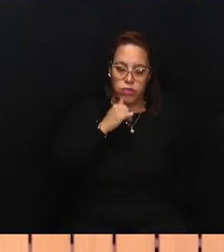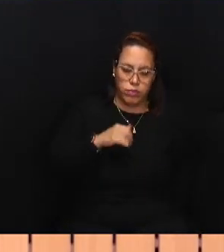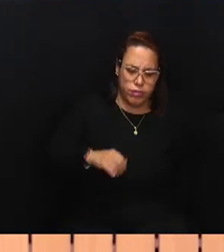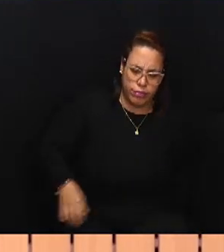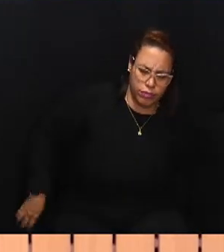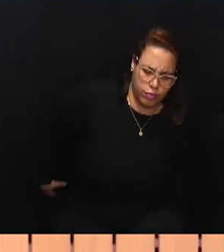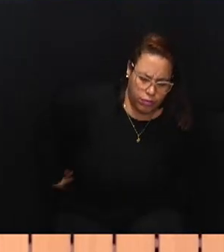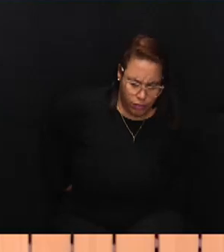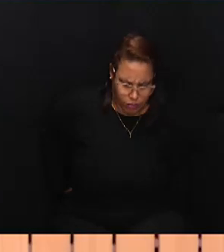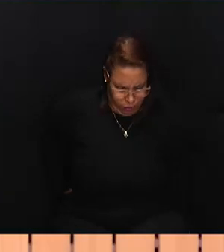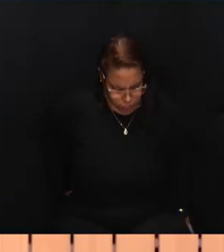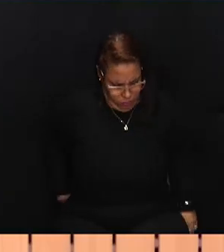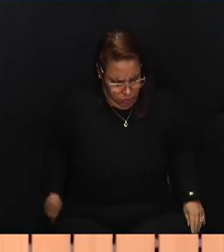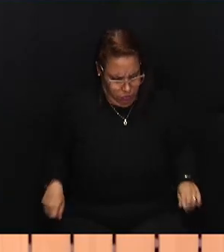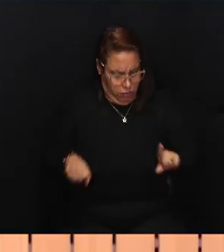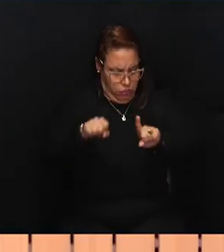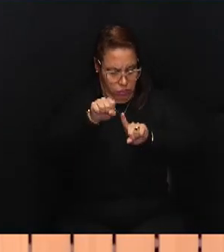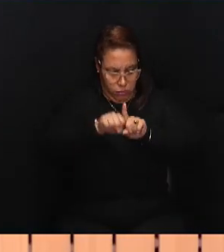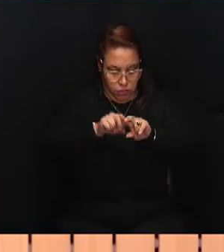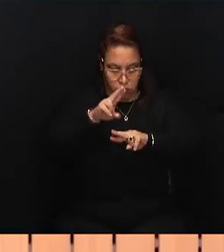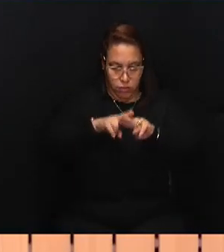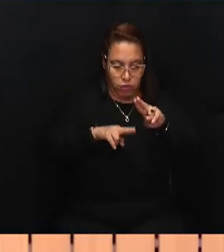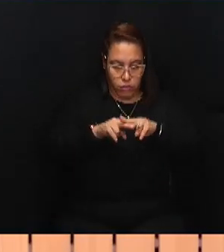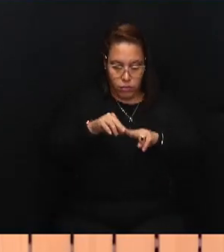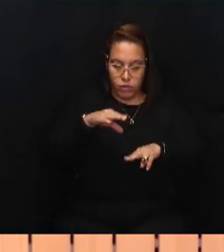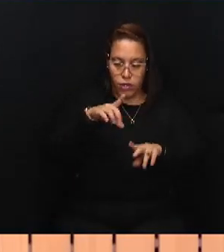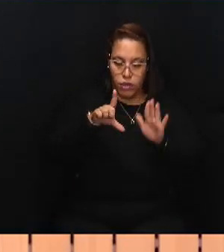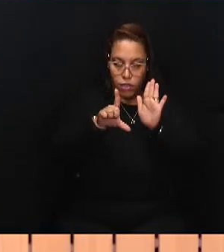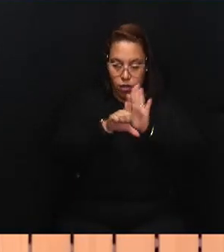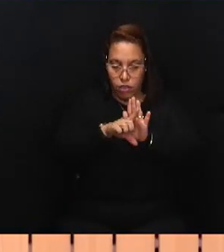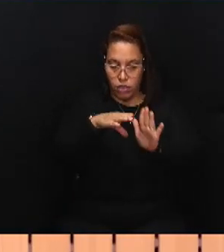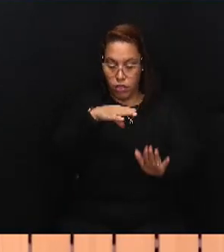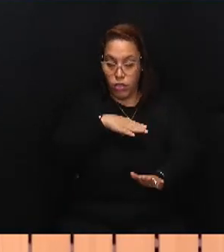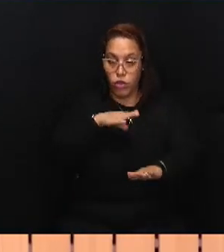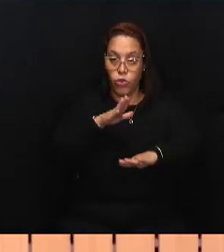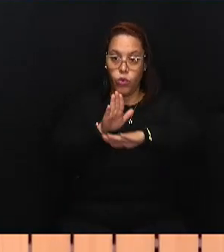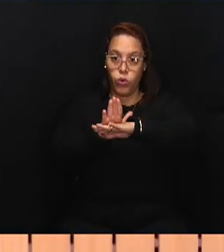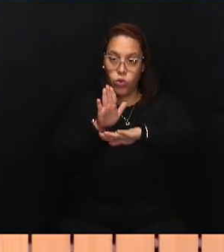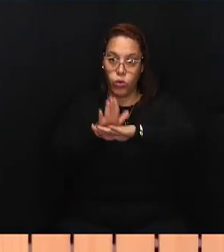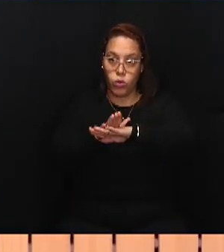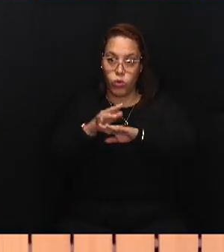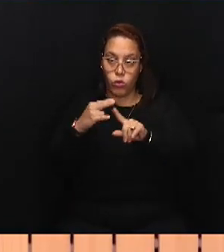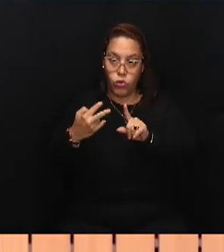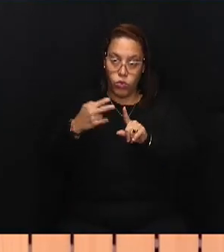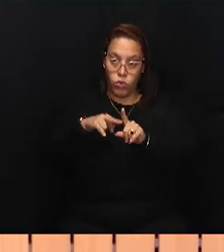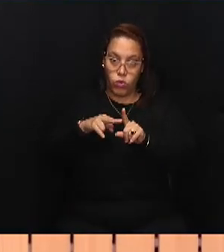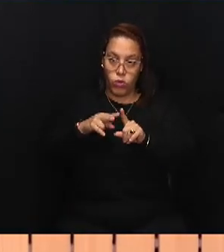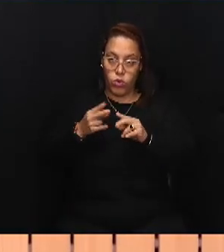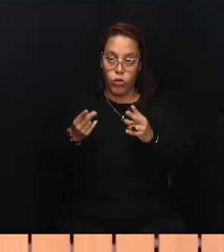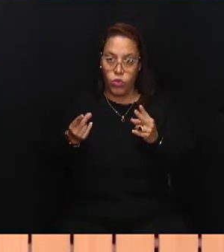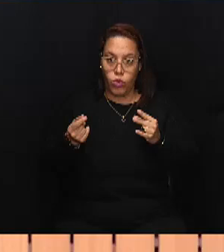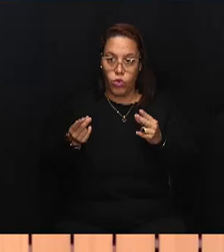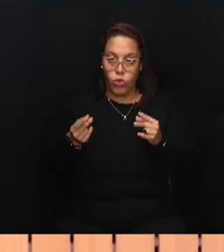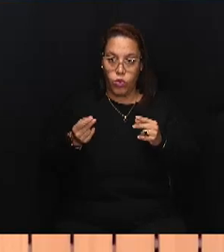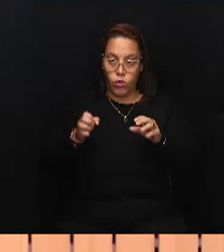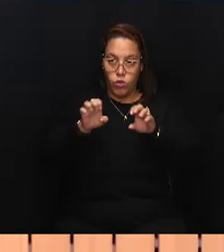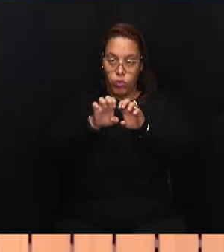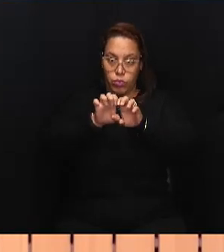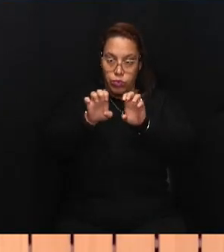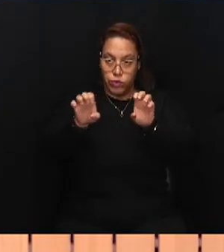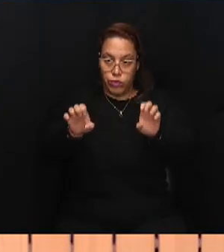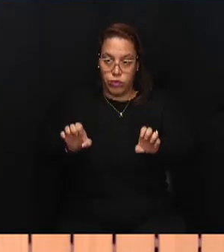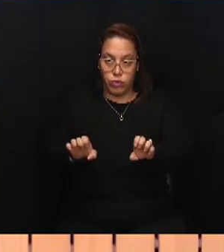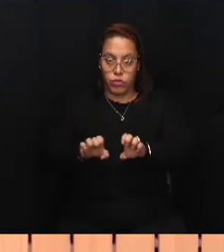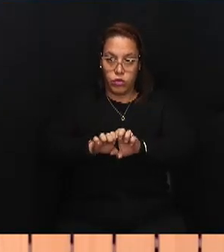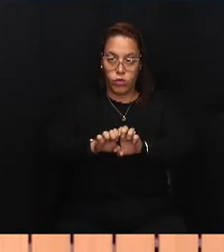julho, é lei municipal. Isso ajuda do ponto de vista de recurso, de estruturar, e quem sabe no ano